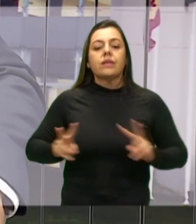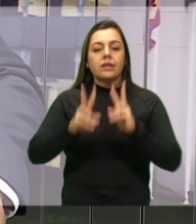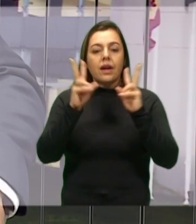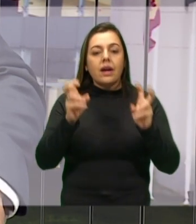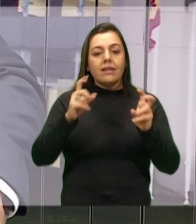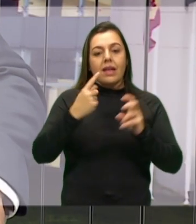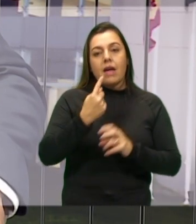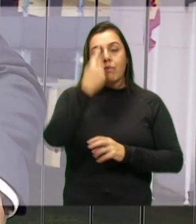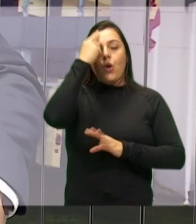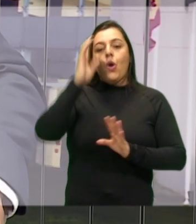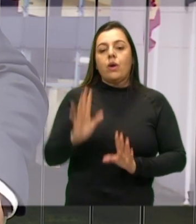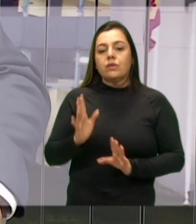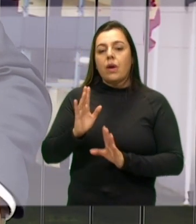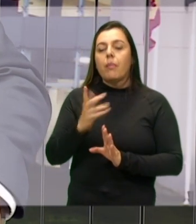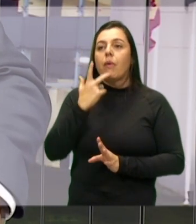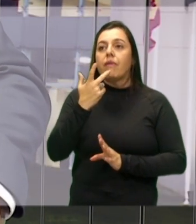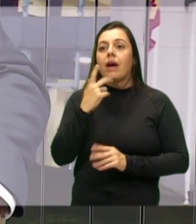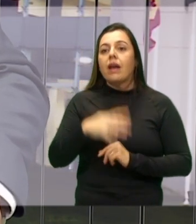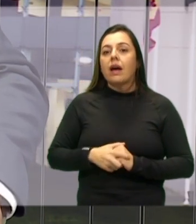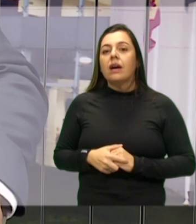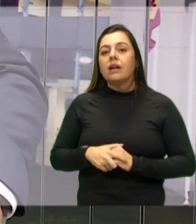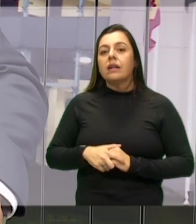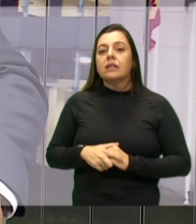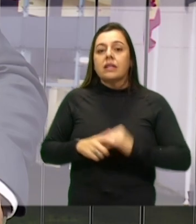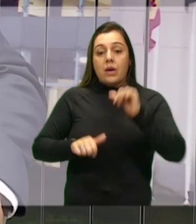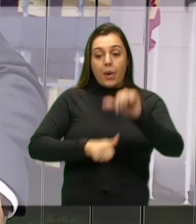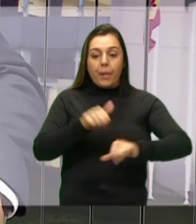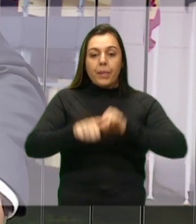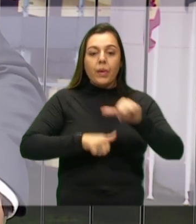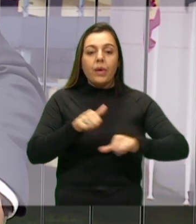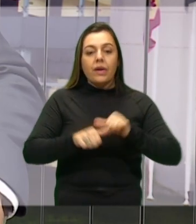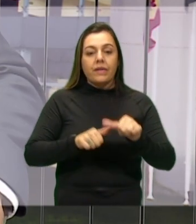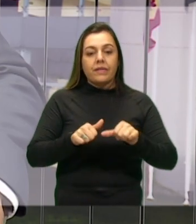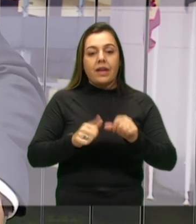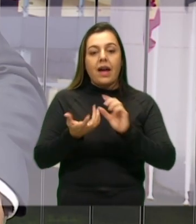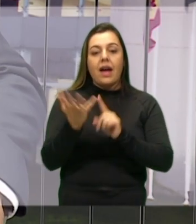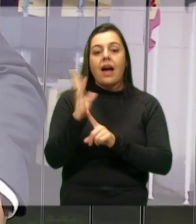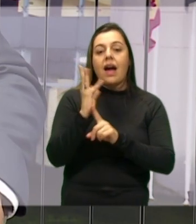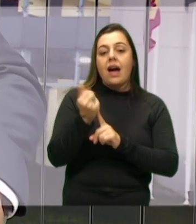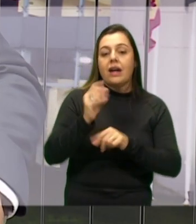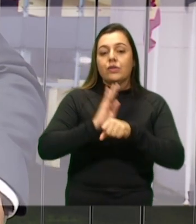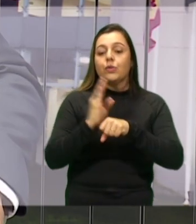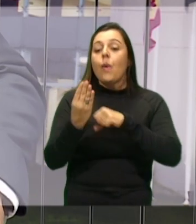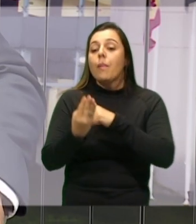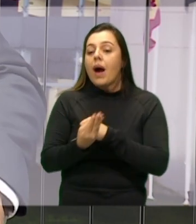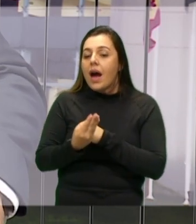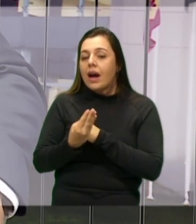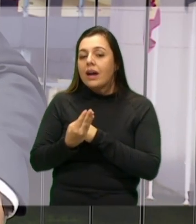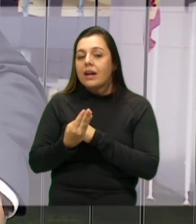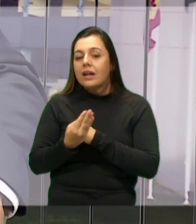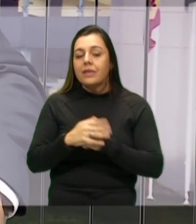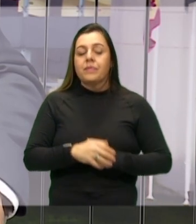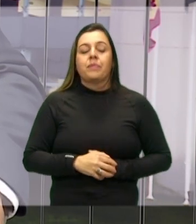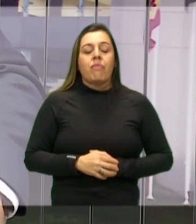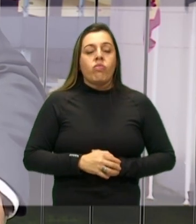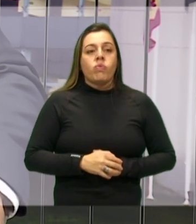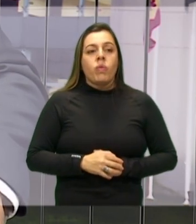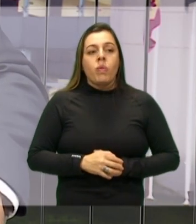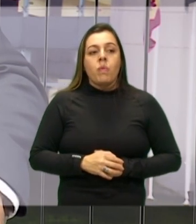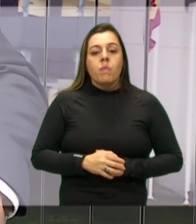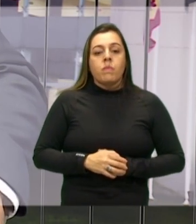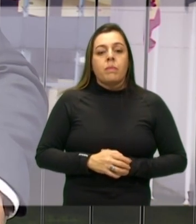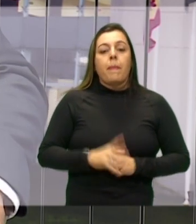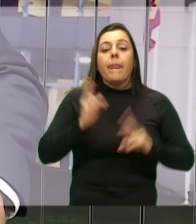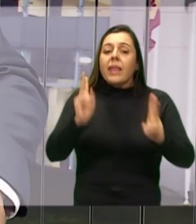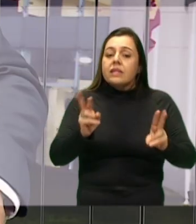muito ideológica. A gente pode falar aqui da mudança do Arte nos Bairros, né, que eu, em todos os pontos, todas